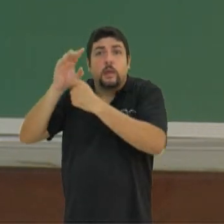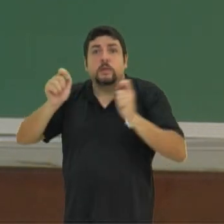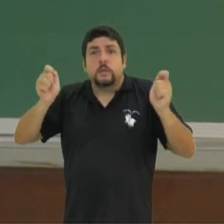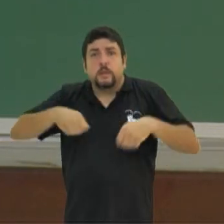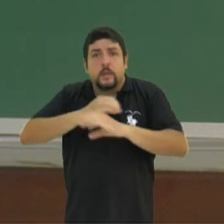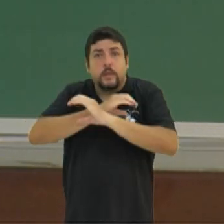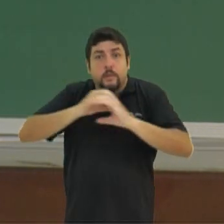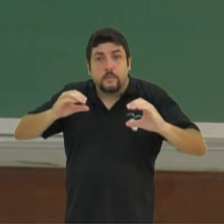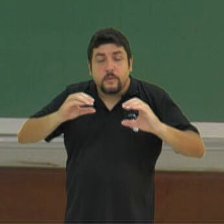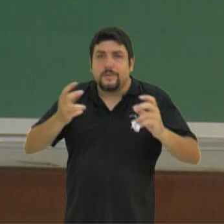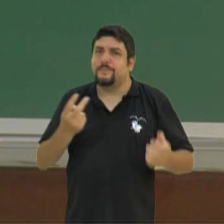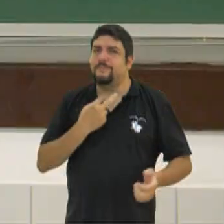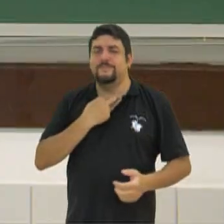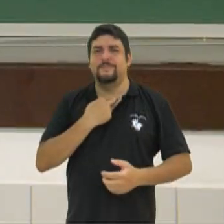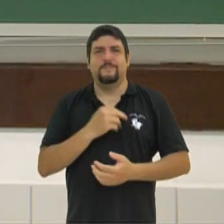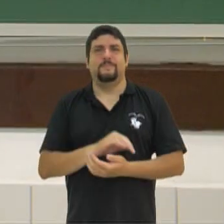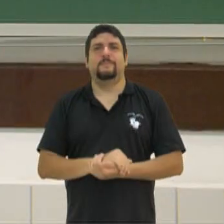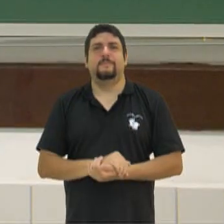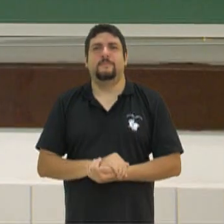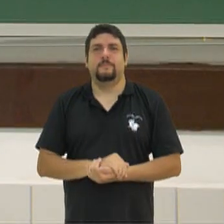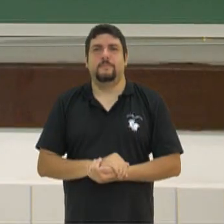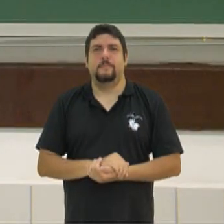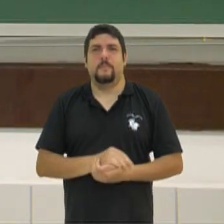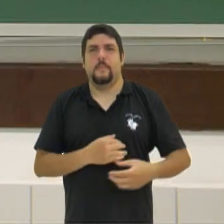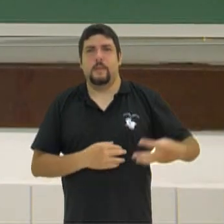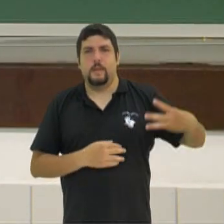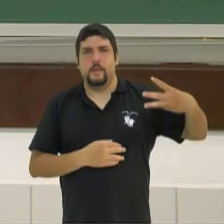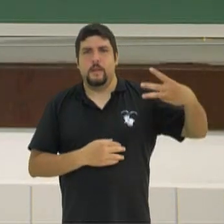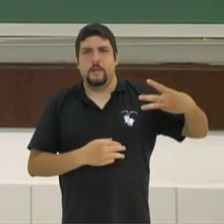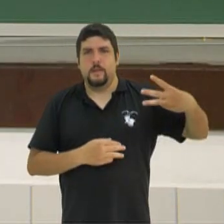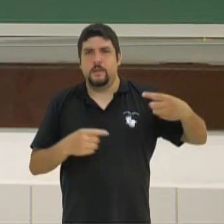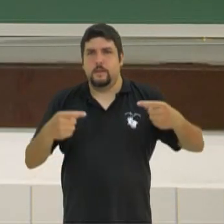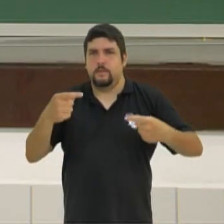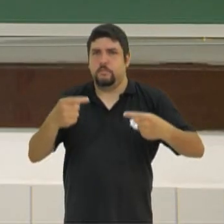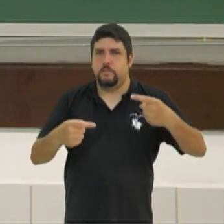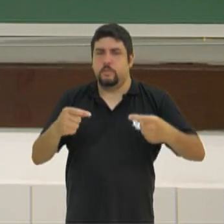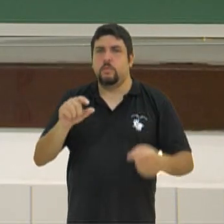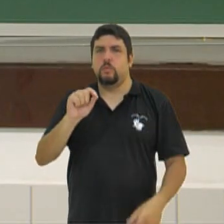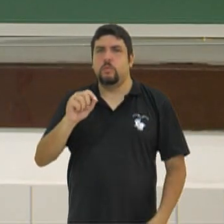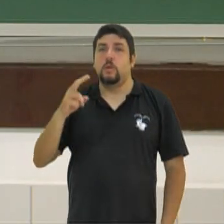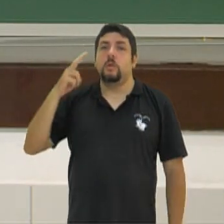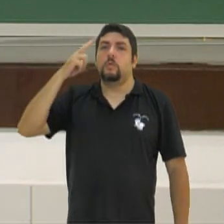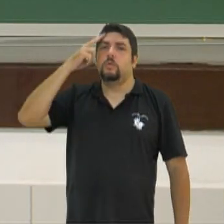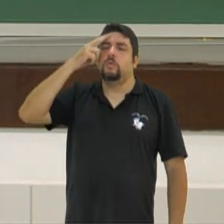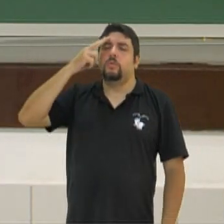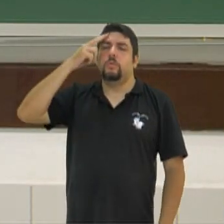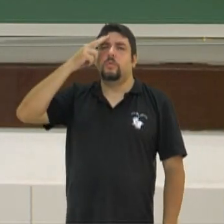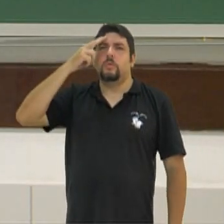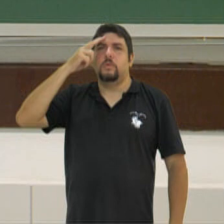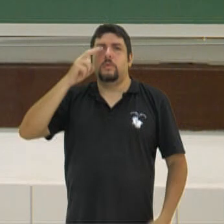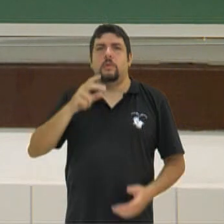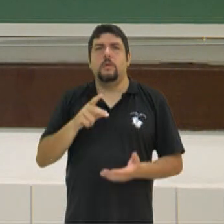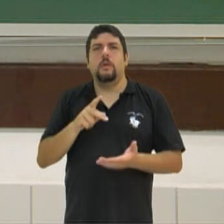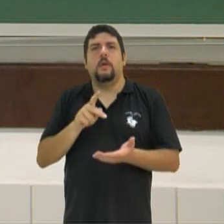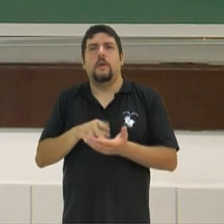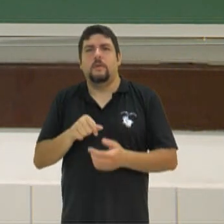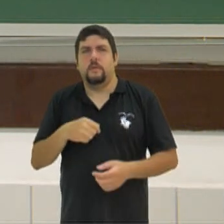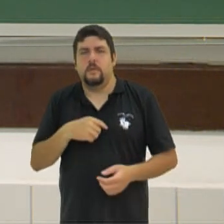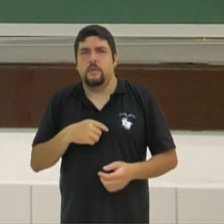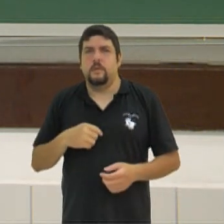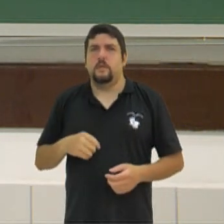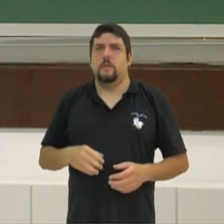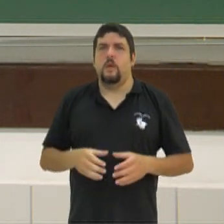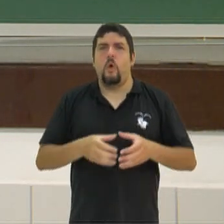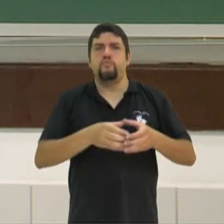imaginação, correto? Bom, o terceiro argumento, argumento do sonho, ai que delícia, sonho de nata, creme, doce de